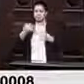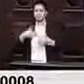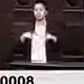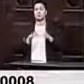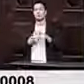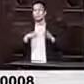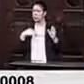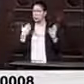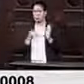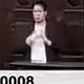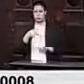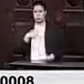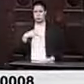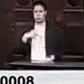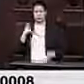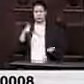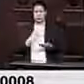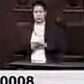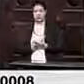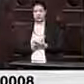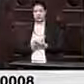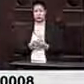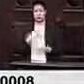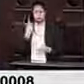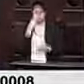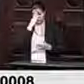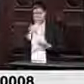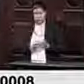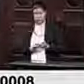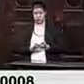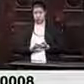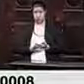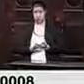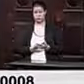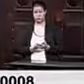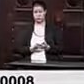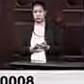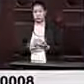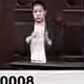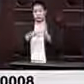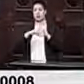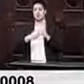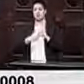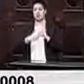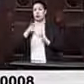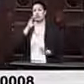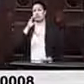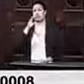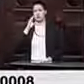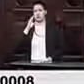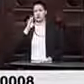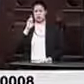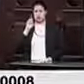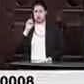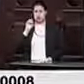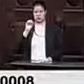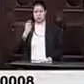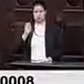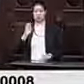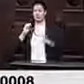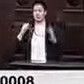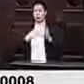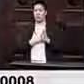que vem acontecendo, nós acreditamos no significado da SEDAI, na luta e na